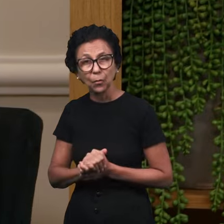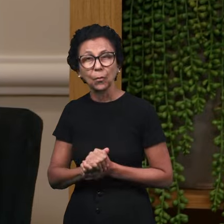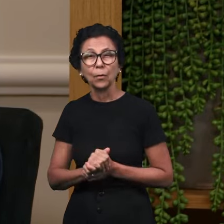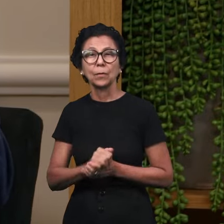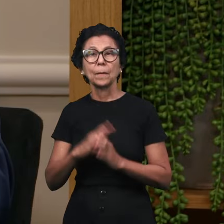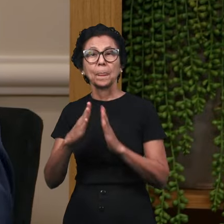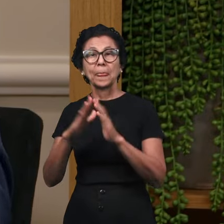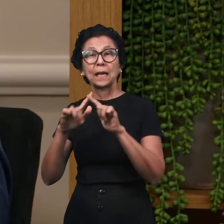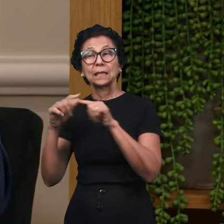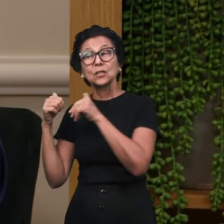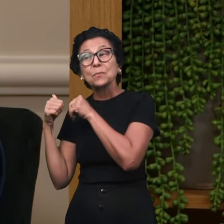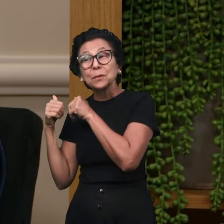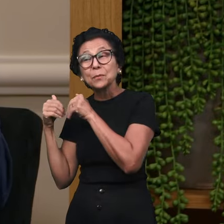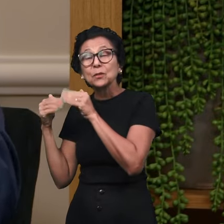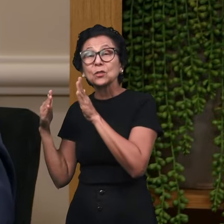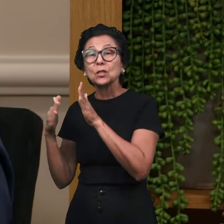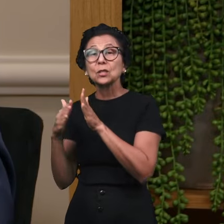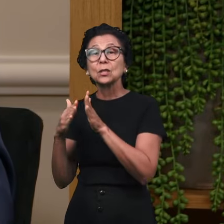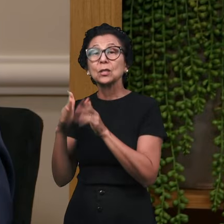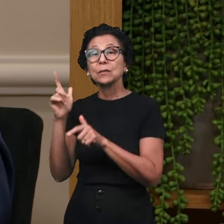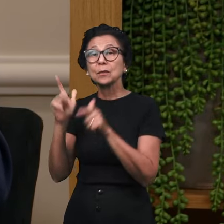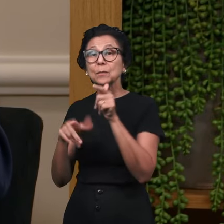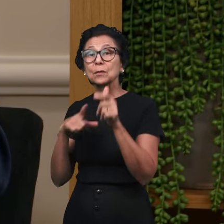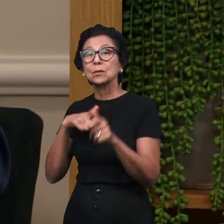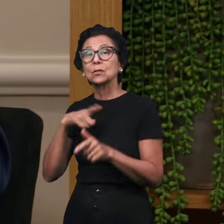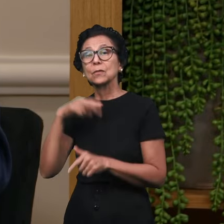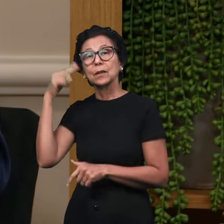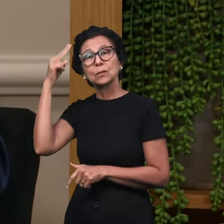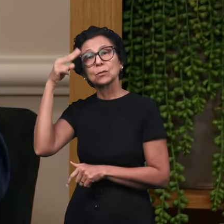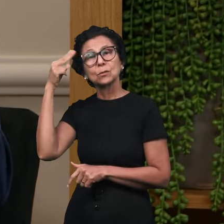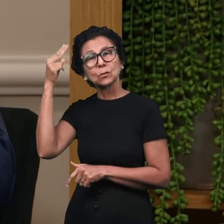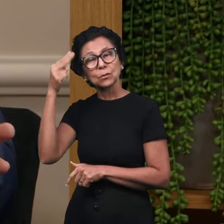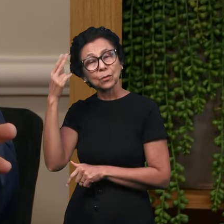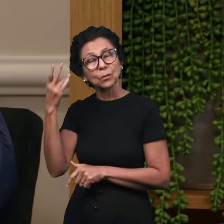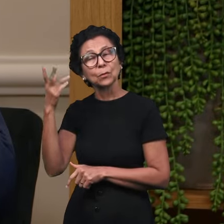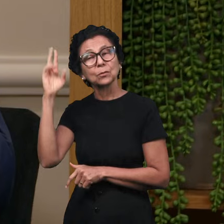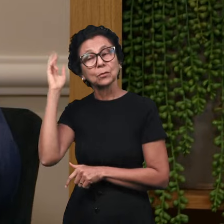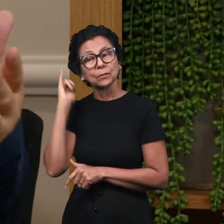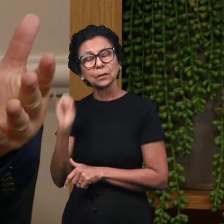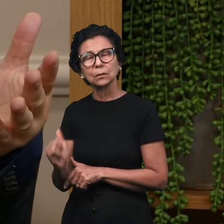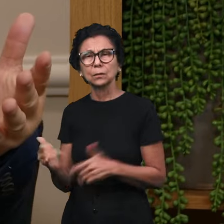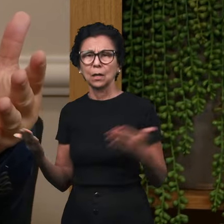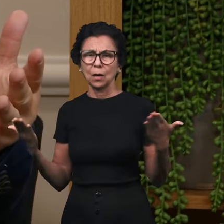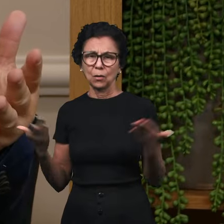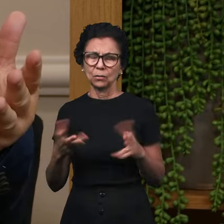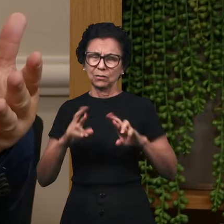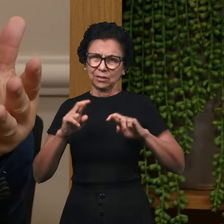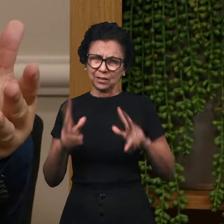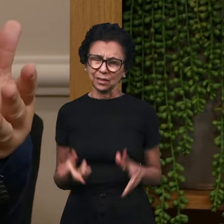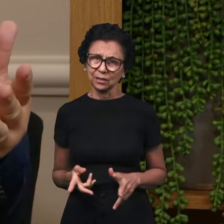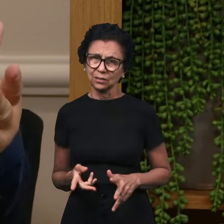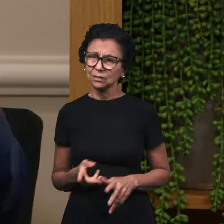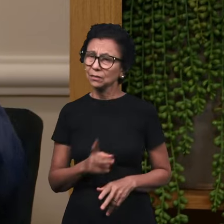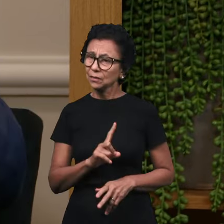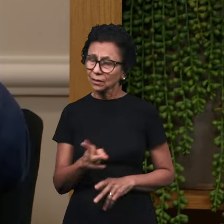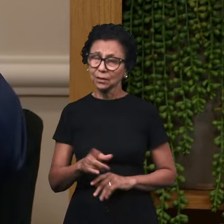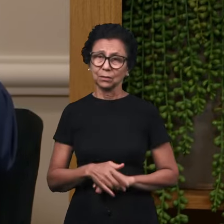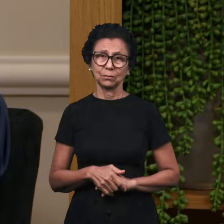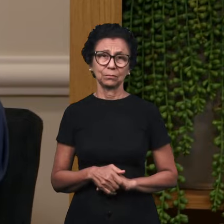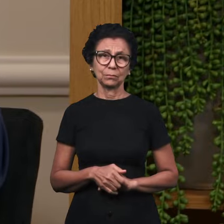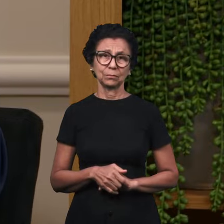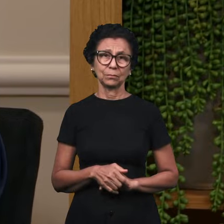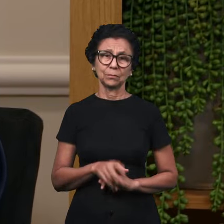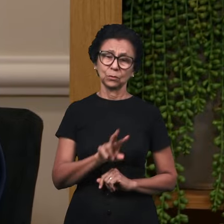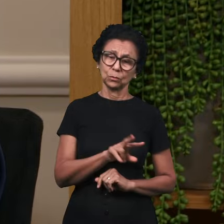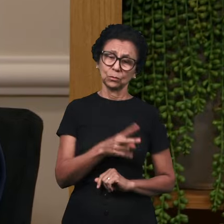igreja primitiva, direcionou. E agora não é diferente. Por que seria diferente? Pelo contrário, Deus